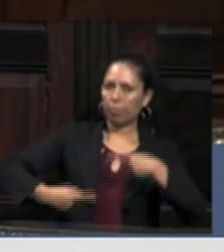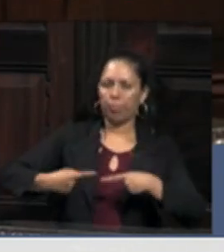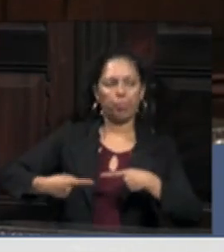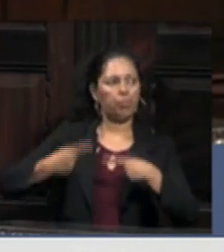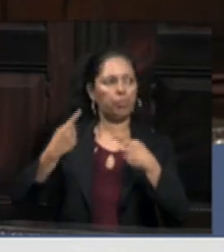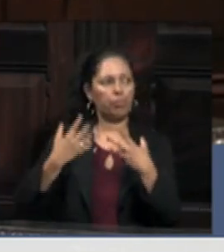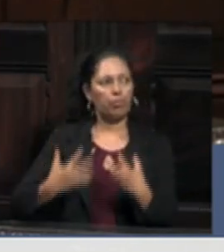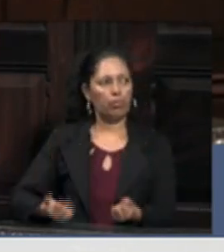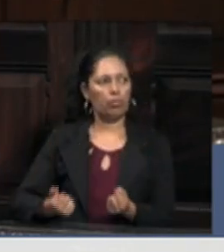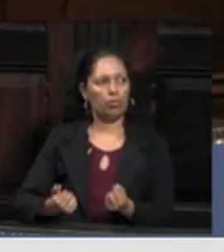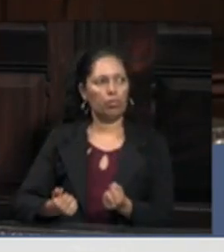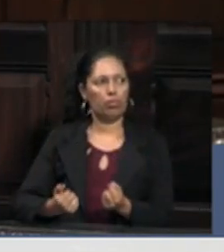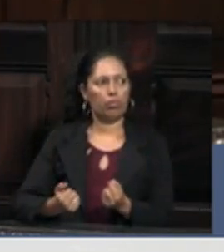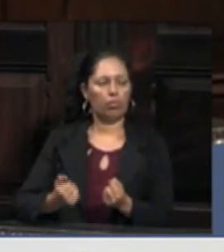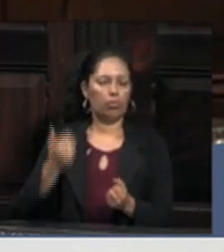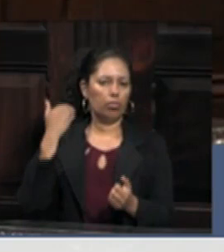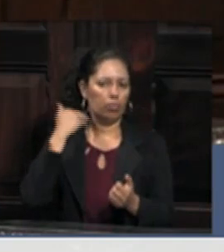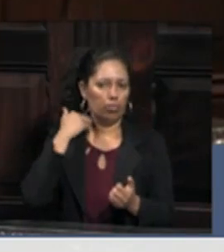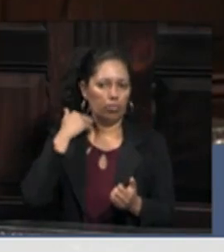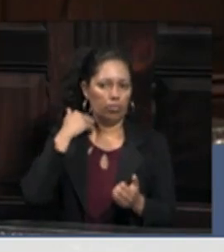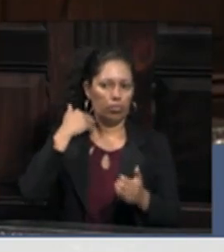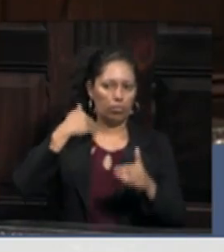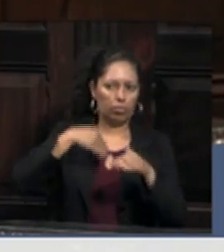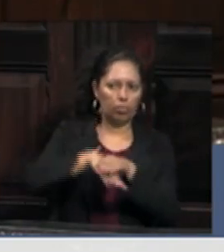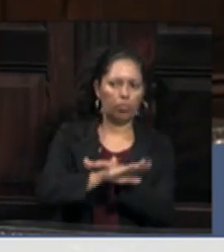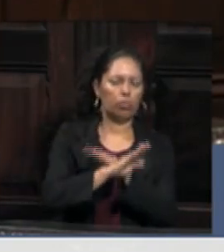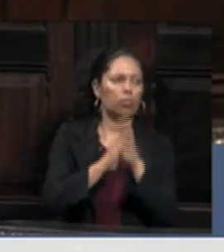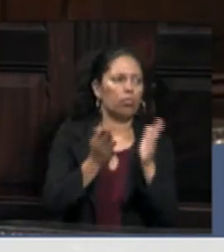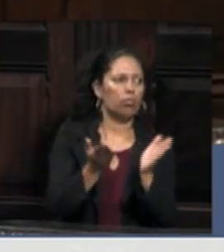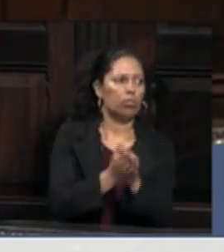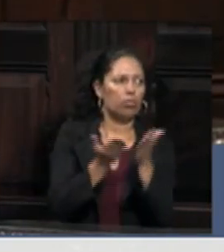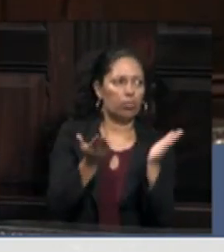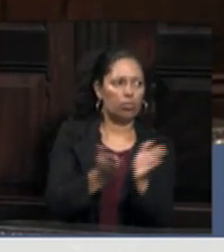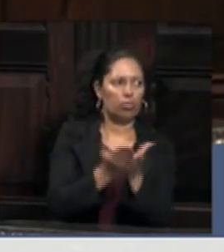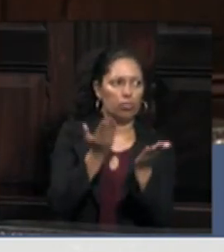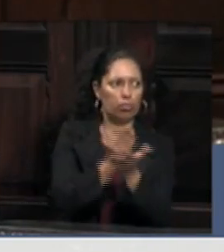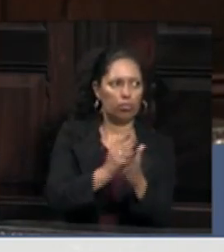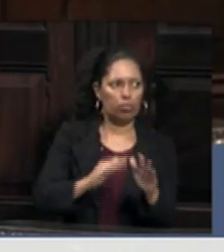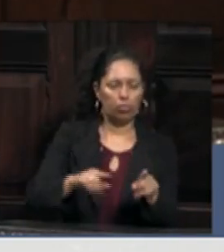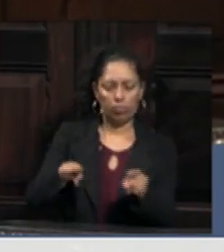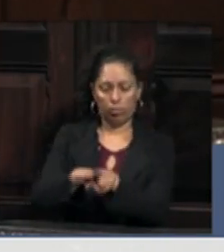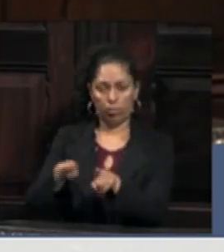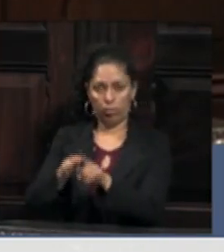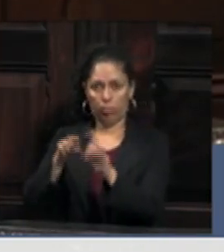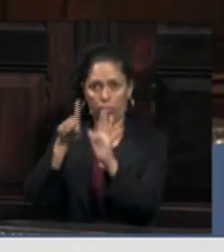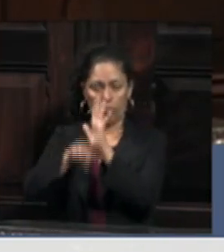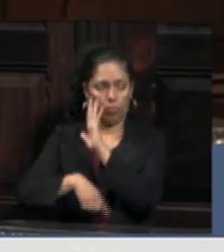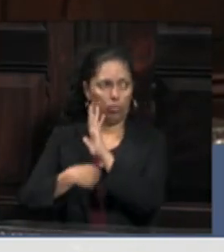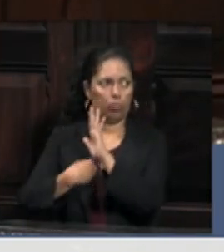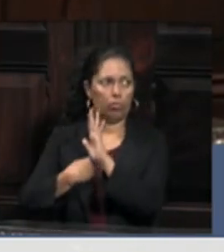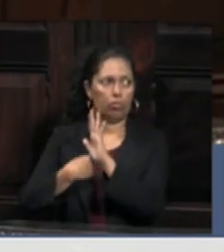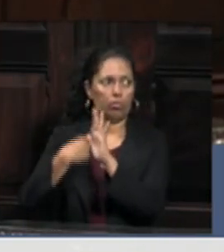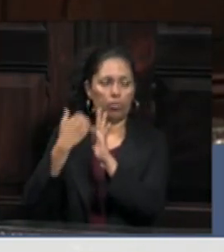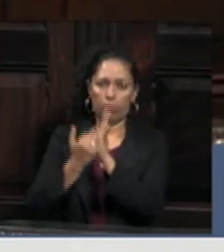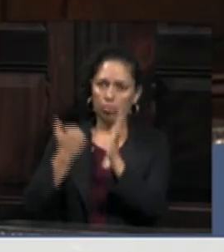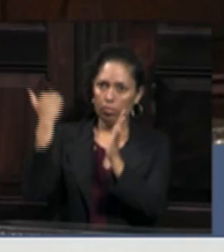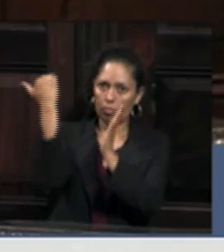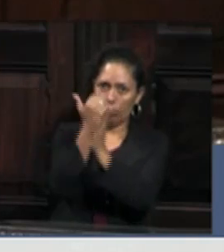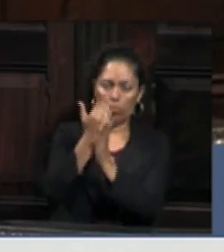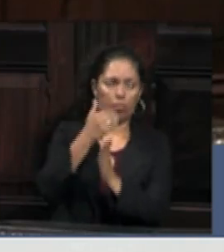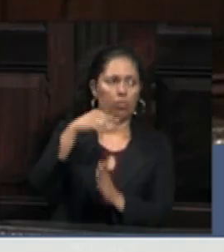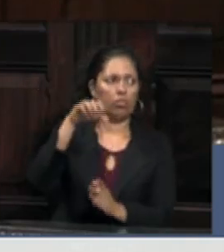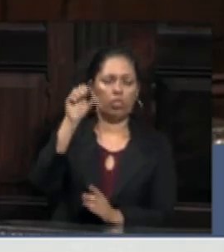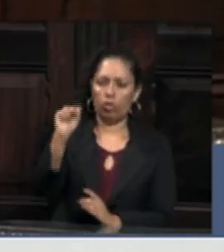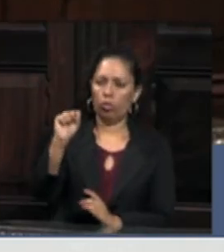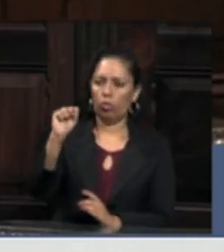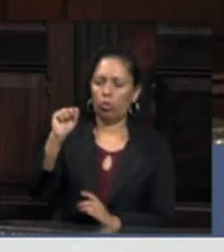aprovar o Fundo Estadual de Combate à Pobreza. Ou o déficit orçamentário do Estado do Rio de Janeiro vai subir de 8